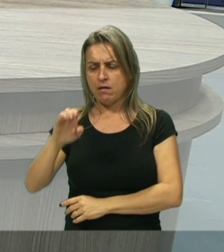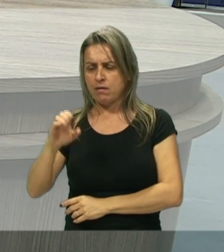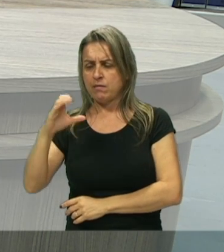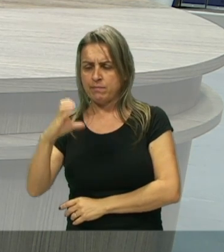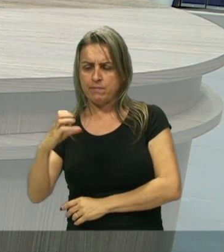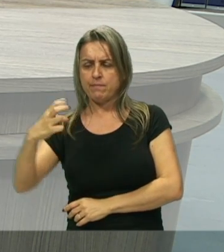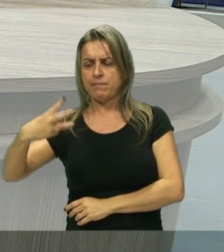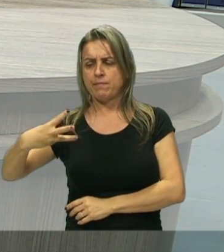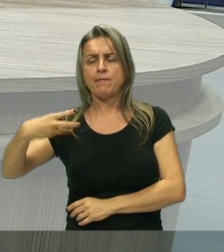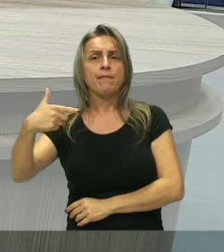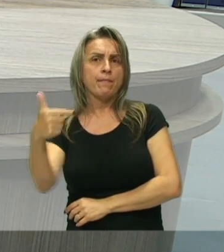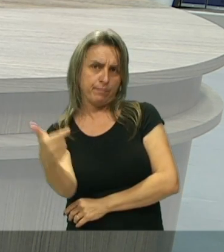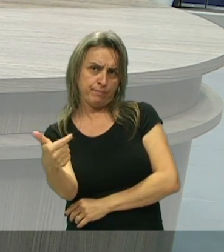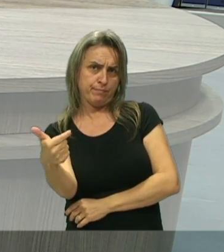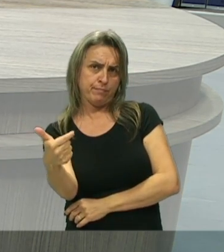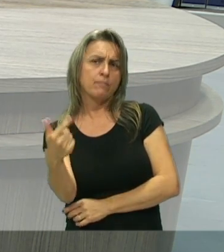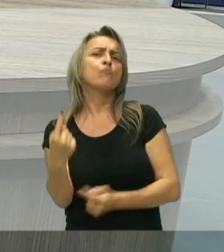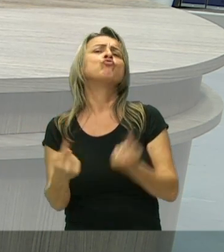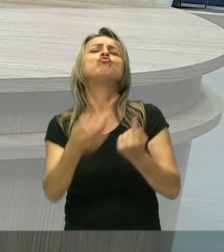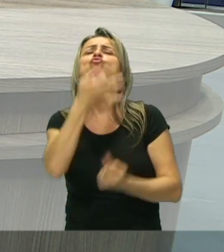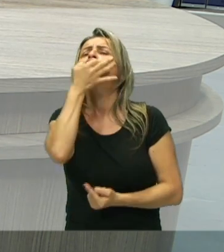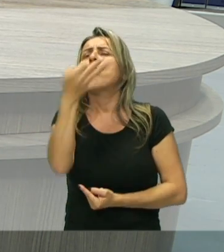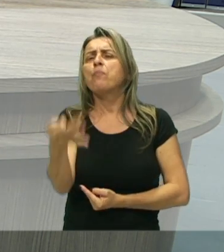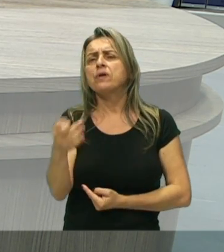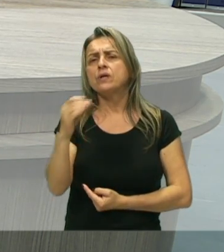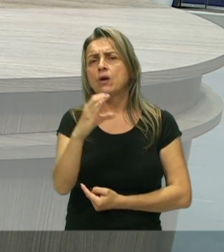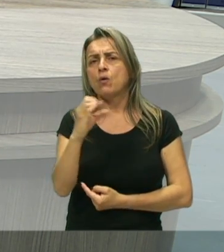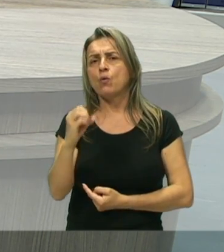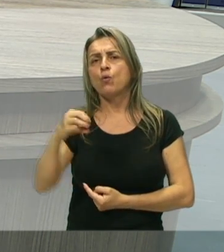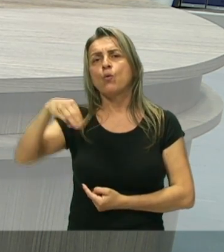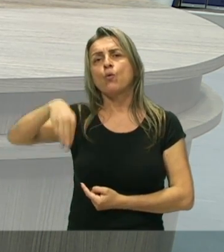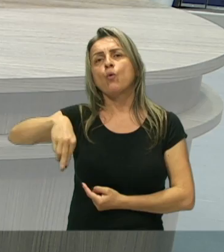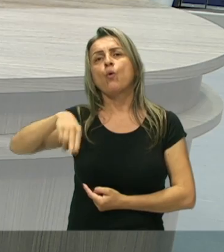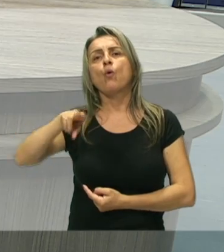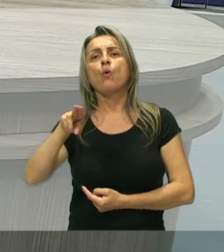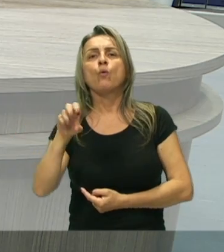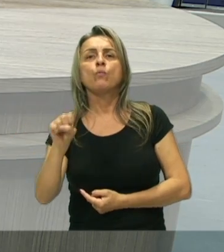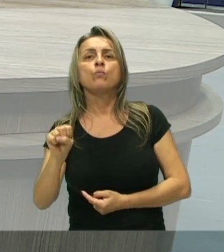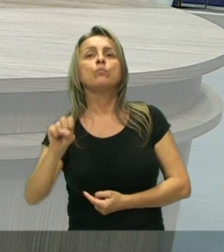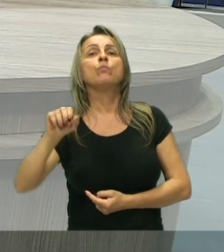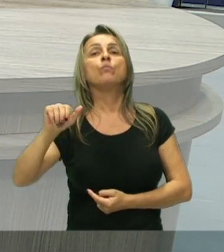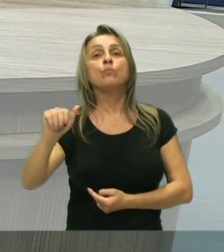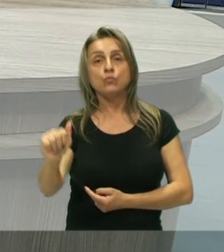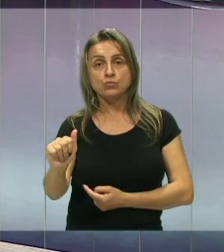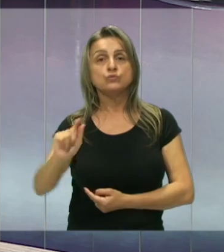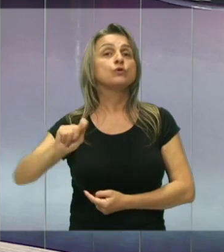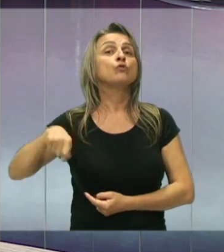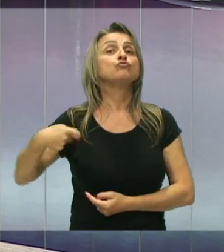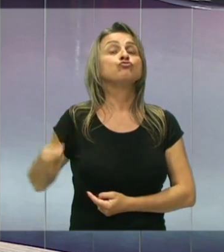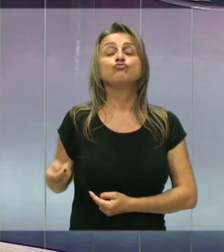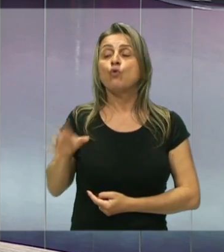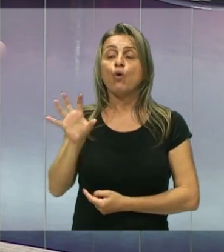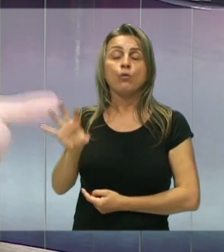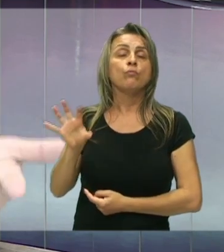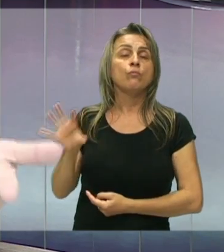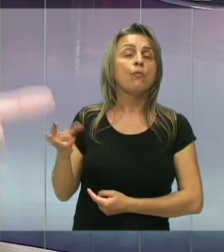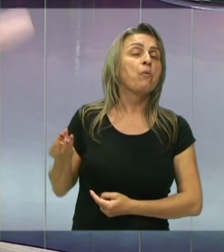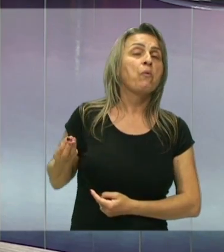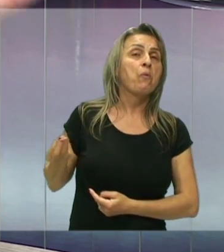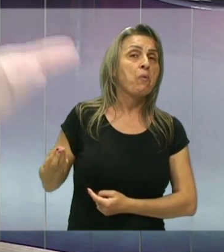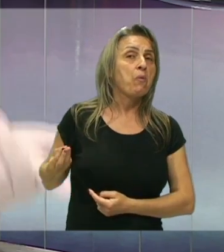posicionamento da saúde, do Comusa, com relação à aplicabilidade desses pisos, como é que está aqui na região,